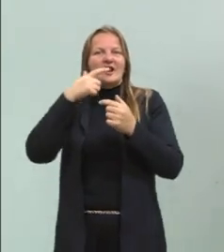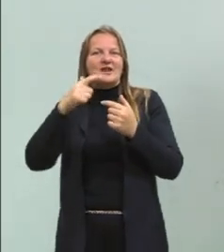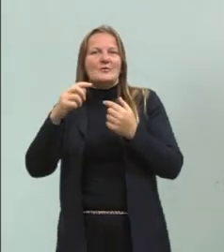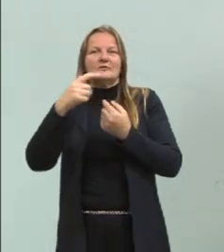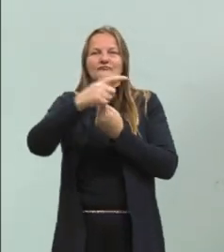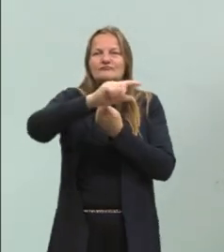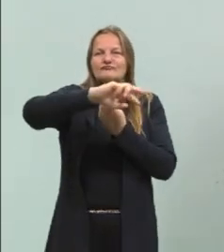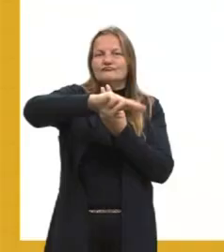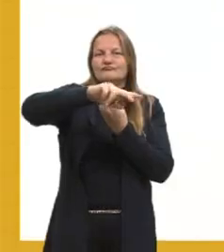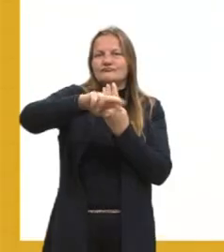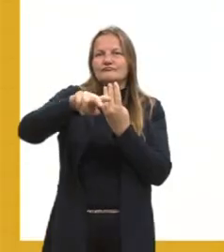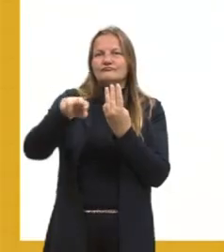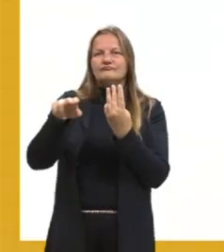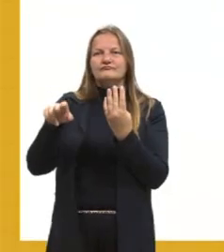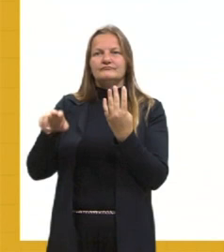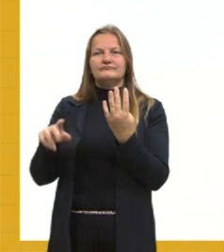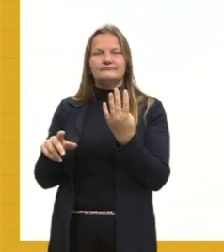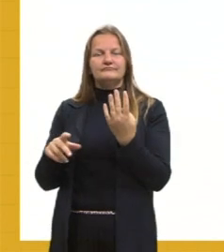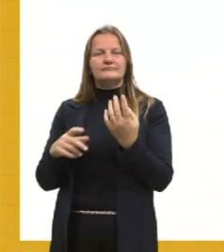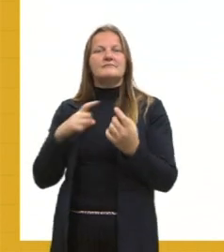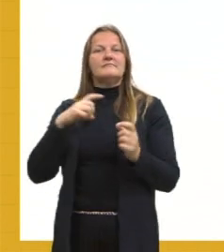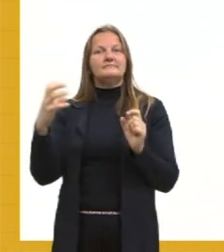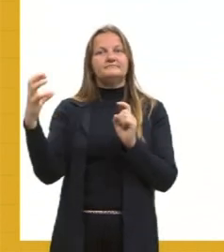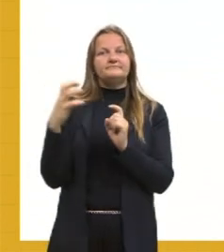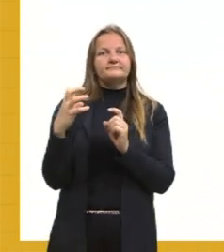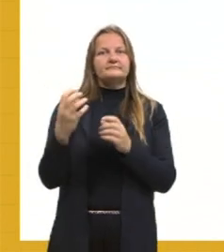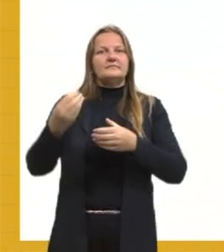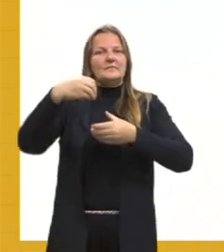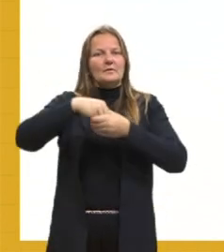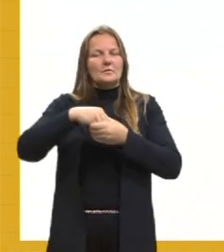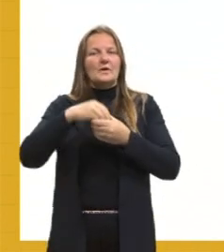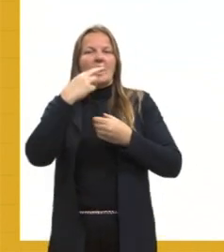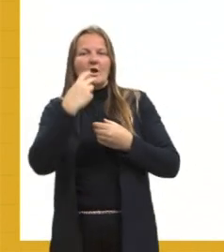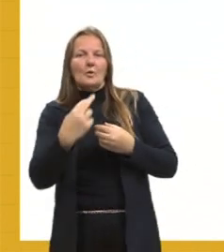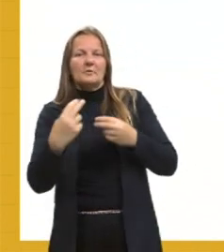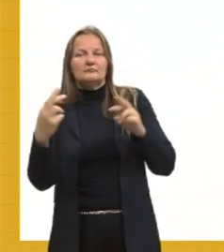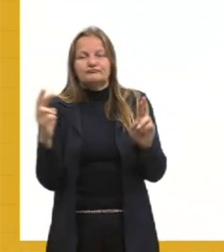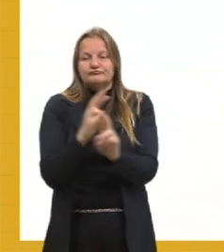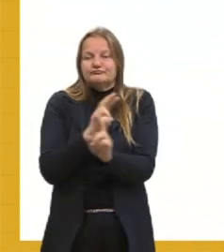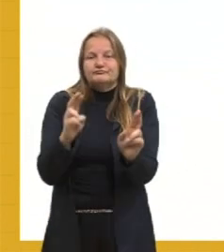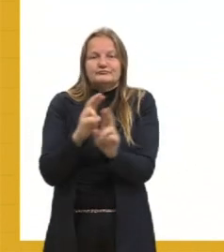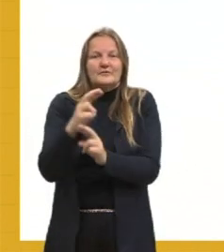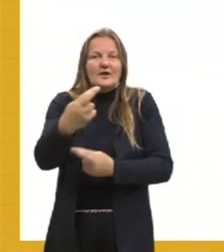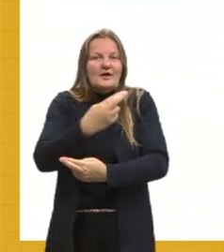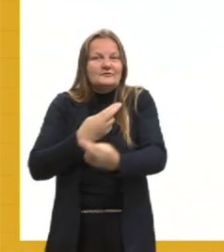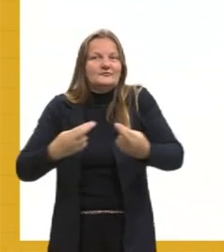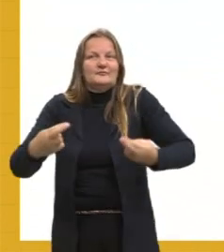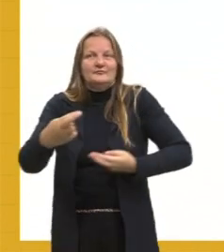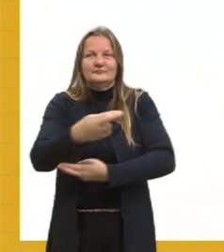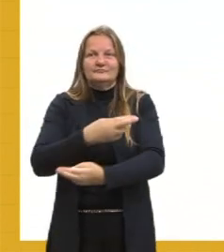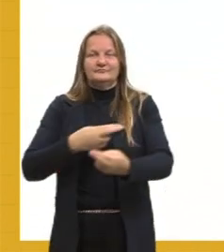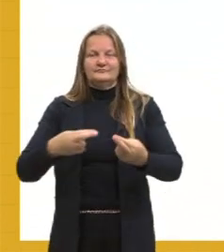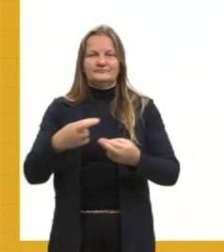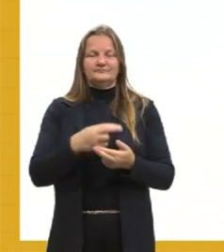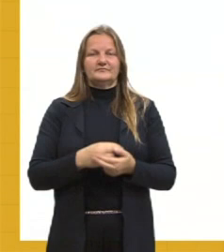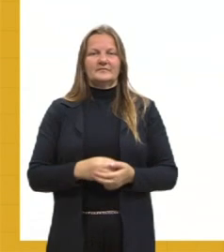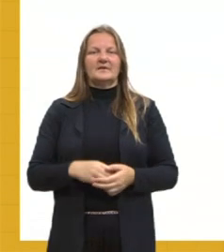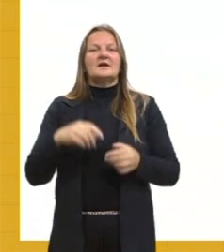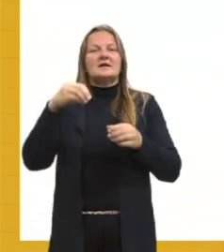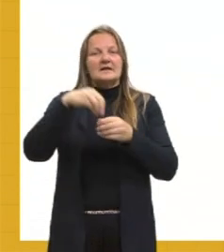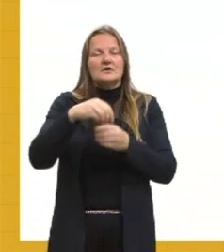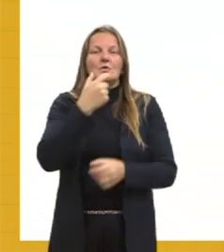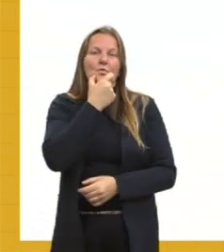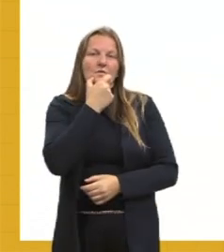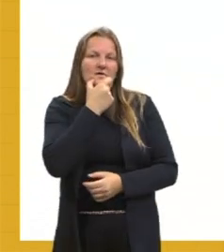ele traz ele joga essas influências para dentro de outros idiomas também né na língua inglesa